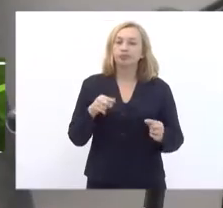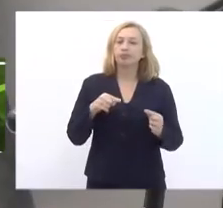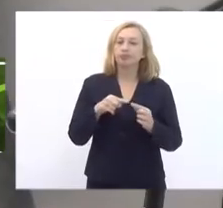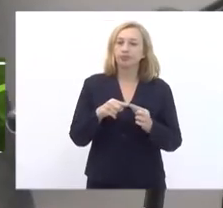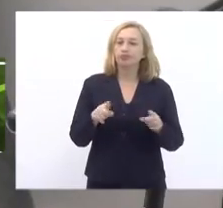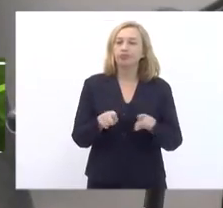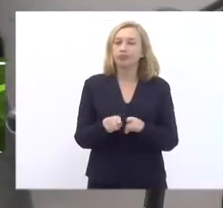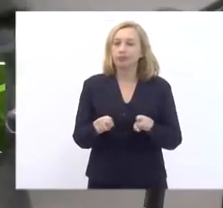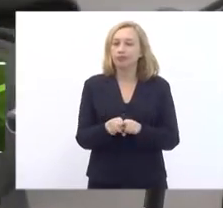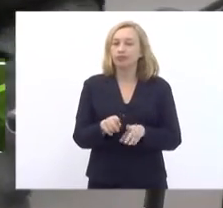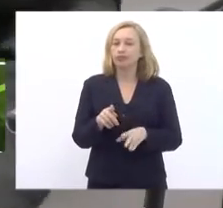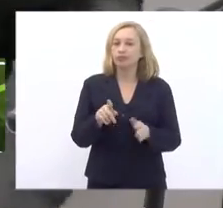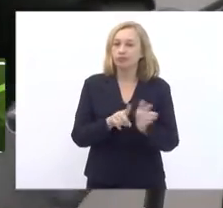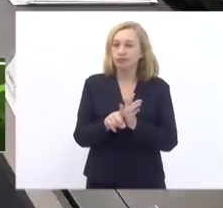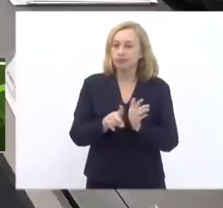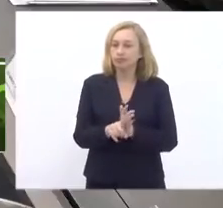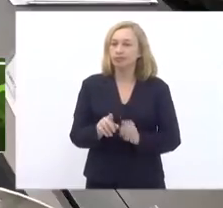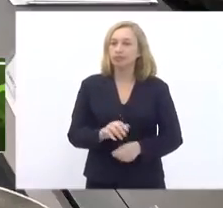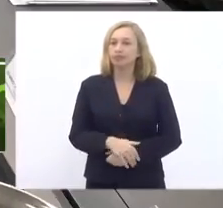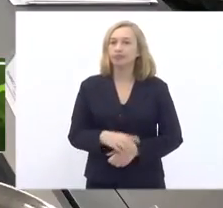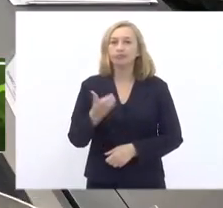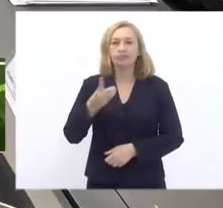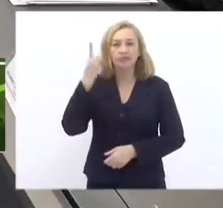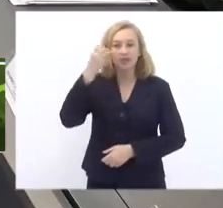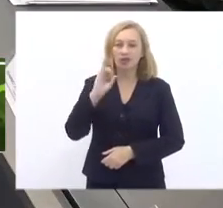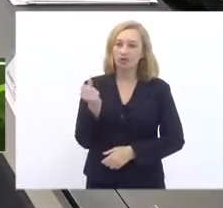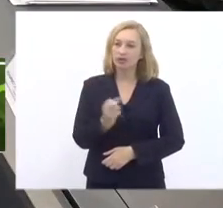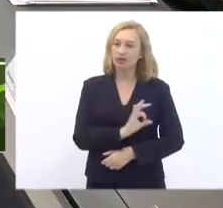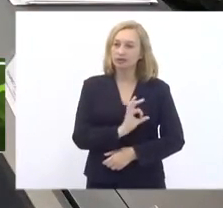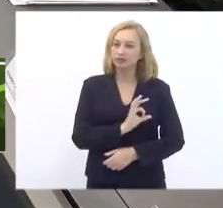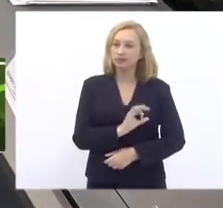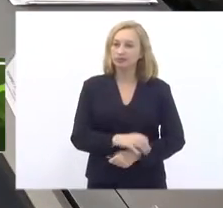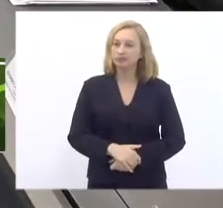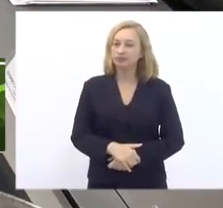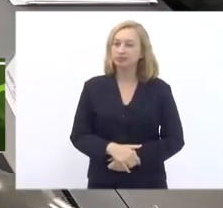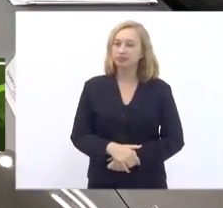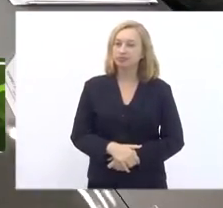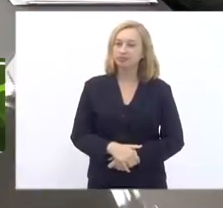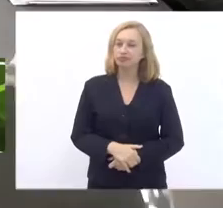objetivamente essas respostas. Deputada Marta Rocha, por gentileza.